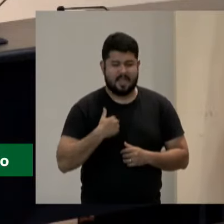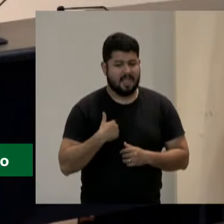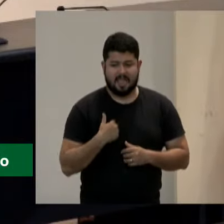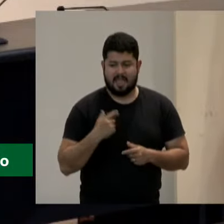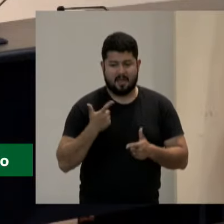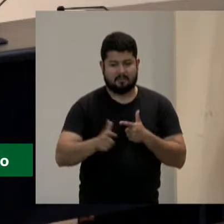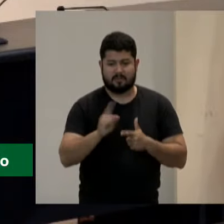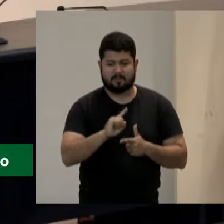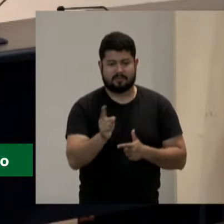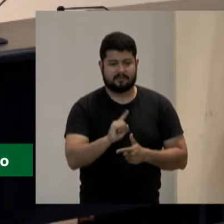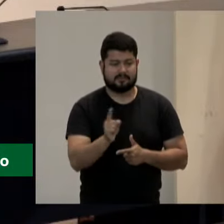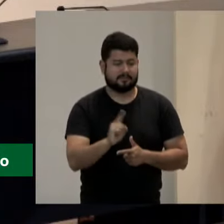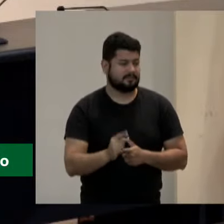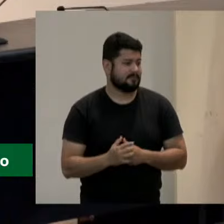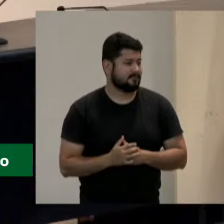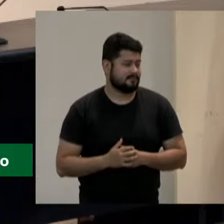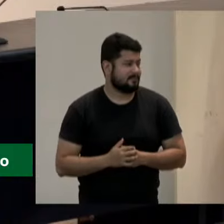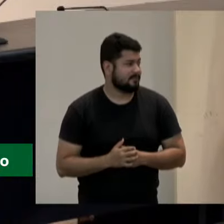não me importo.